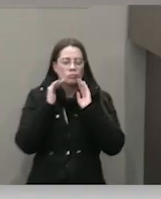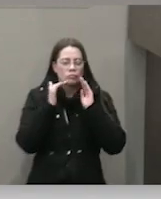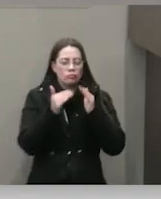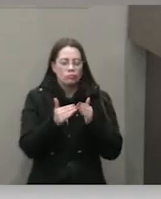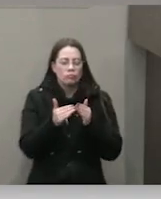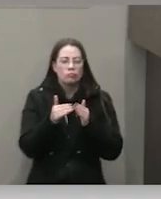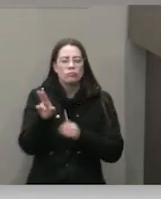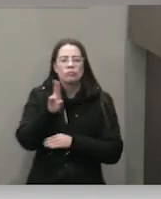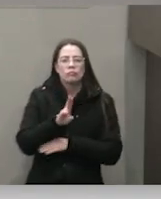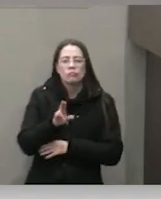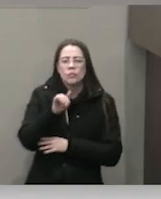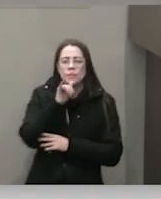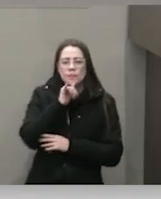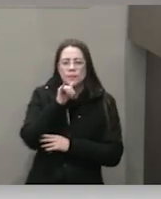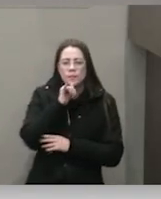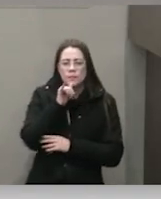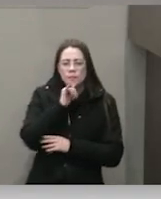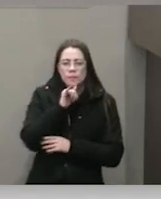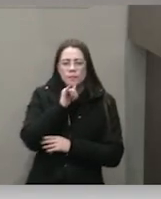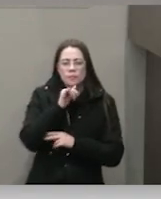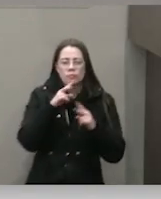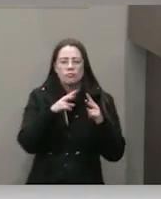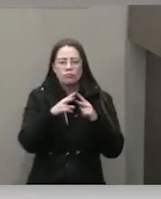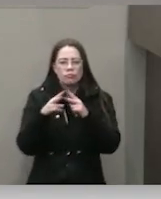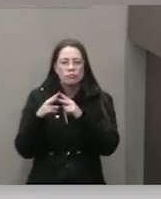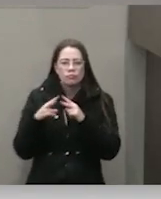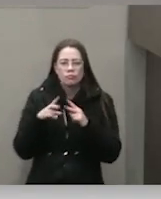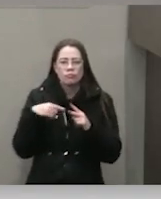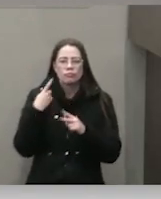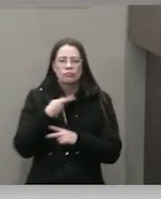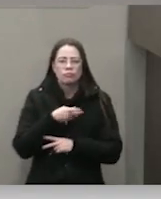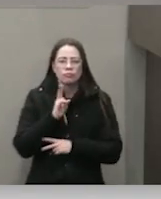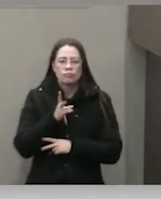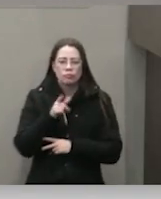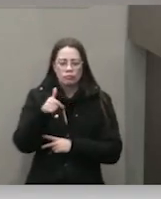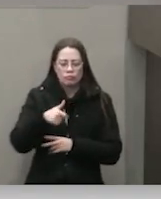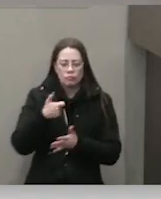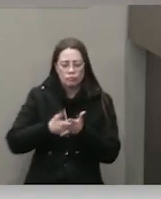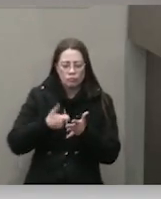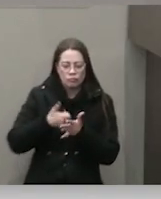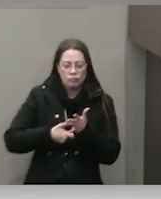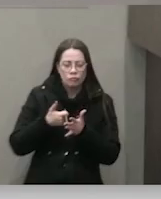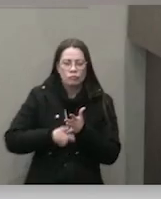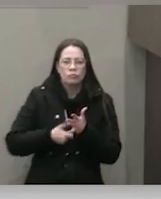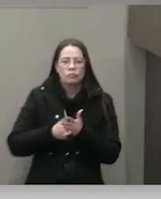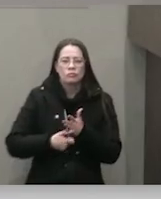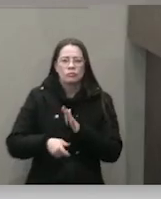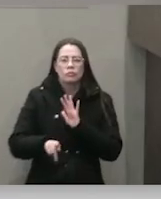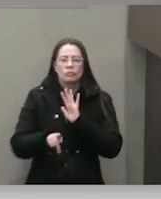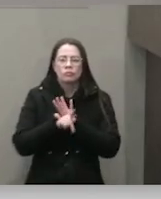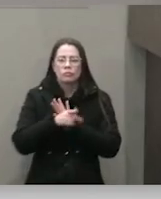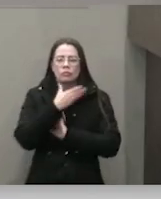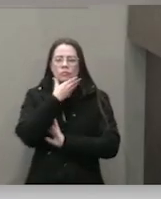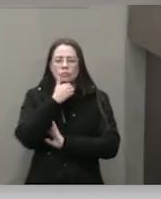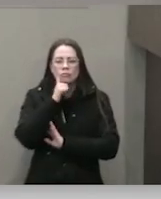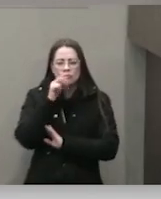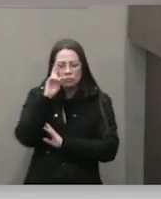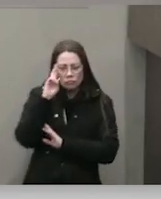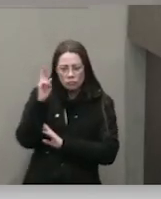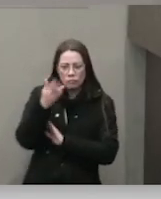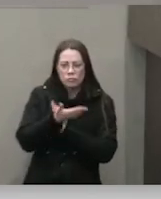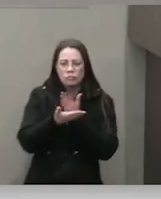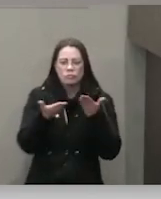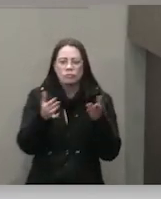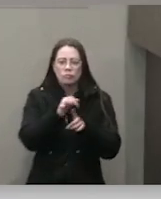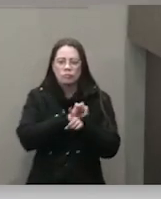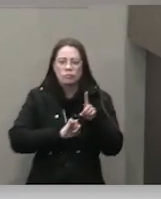sirvam de exemplo a seus pares. E que nós estaremos sempre aqui, lutando, ombreando pelos senhores. E que a sociedade